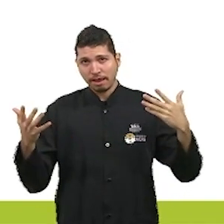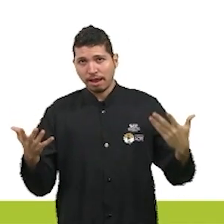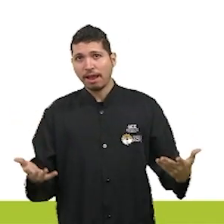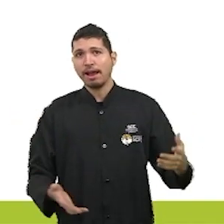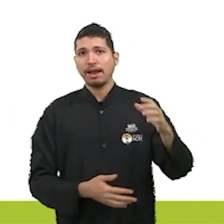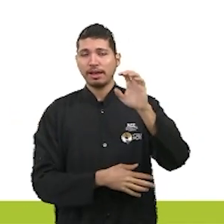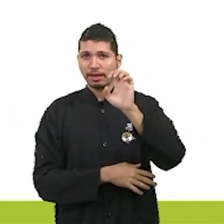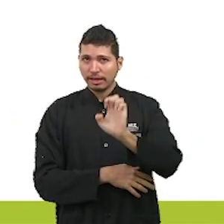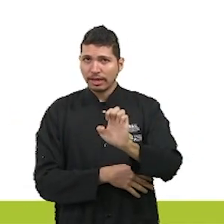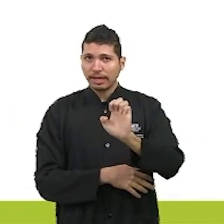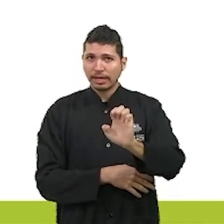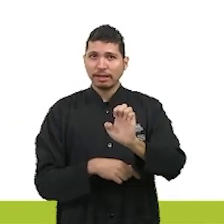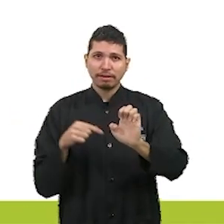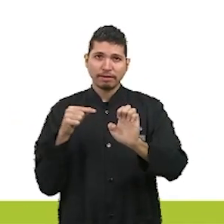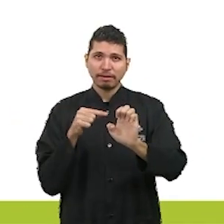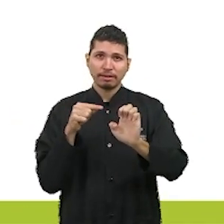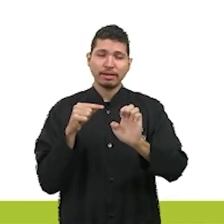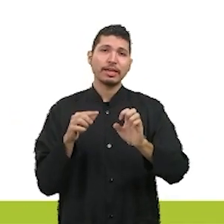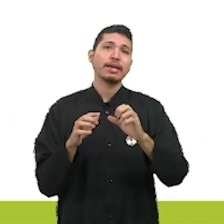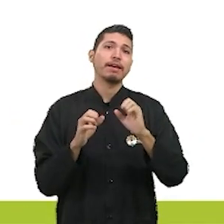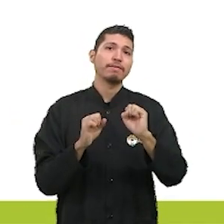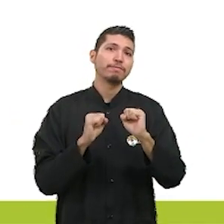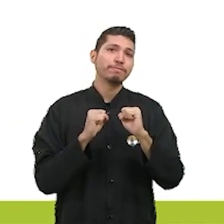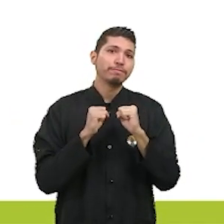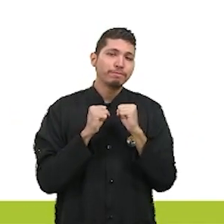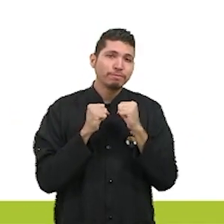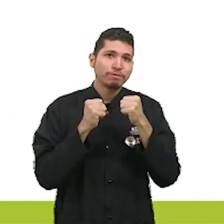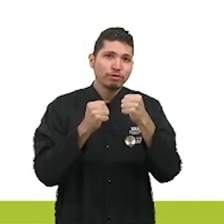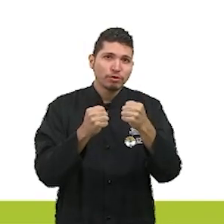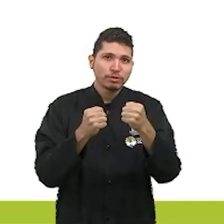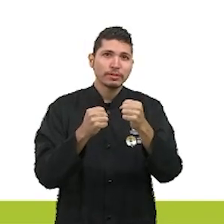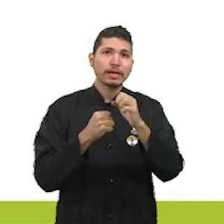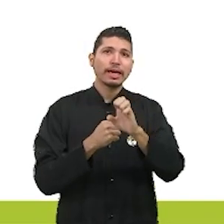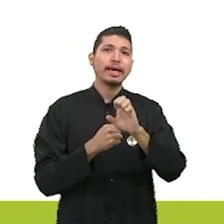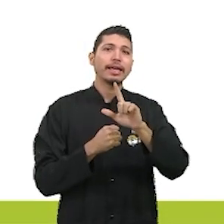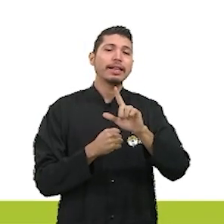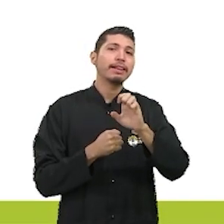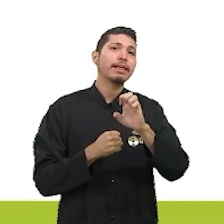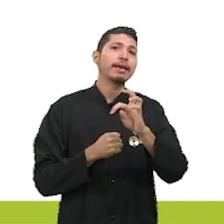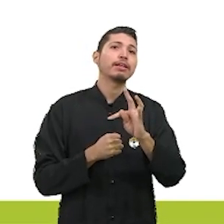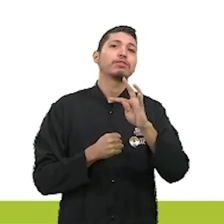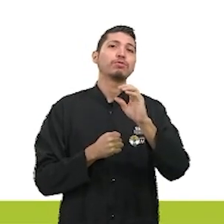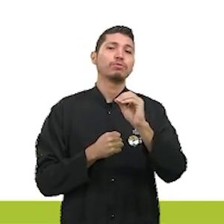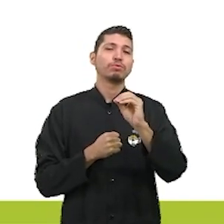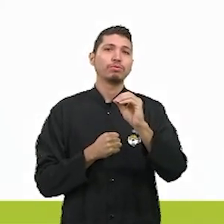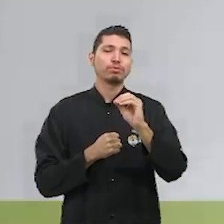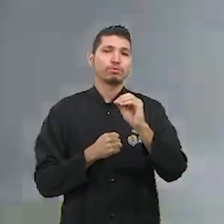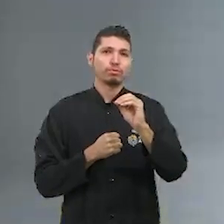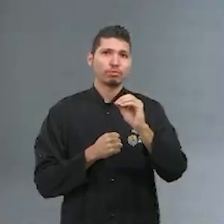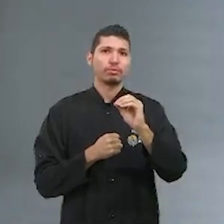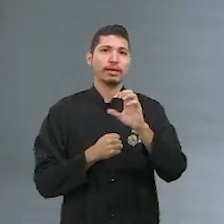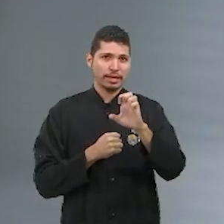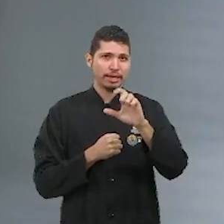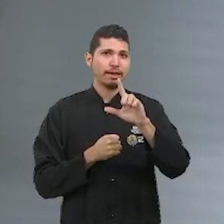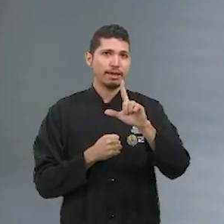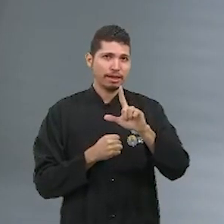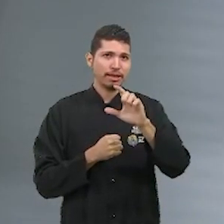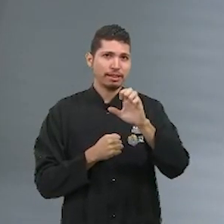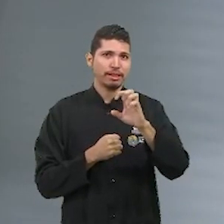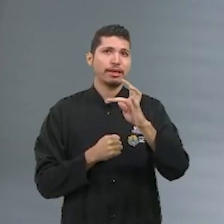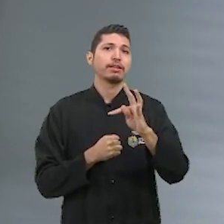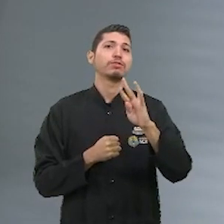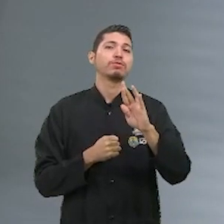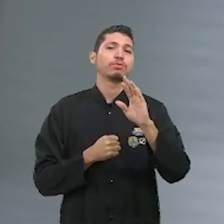de força eletromotriz. Quando eu falo de força eletromotriz, eu estou associando a minha